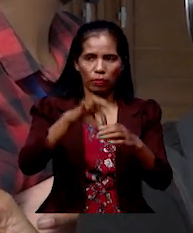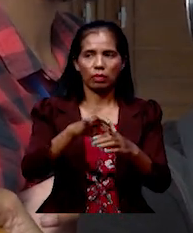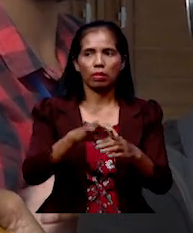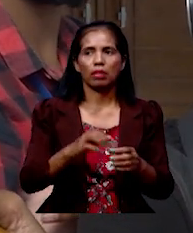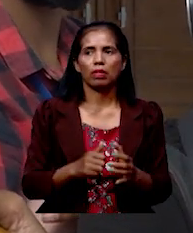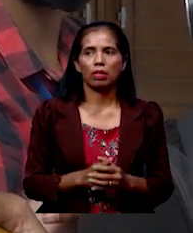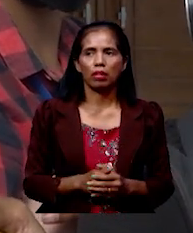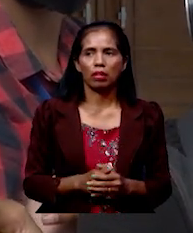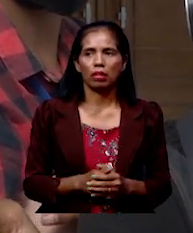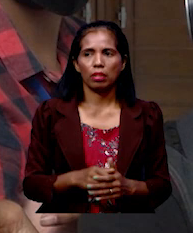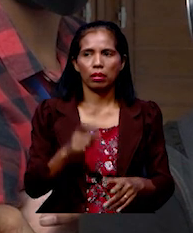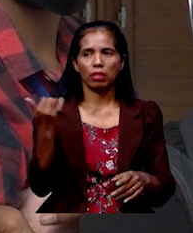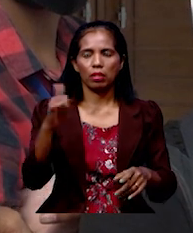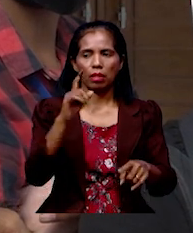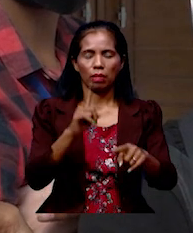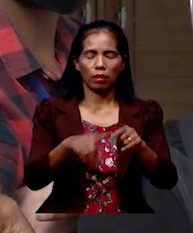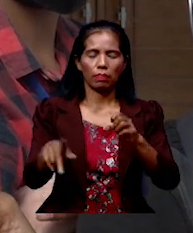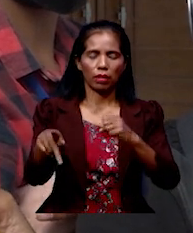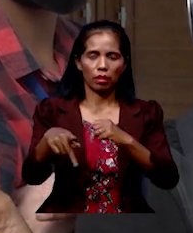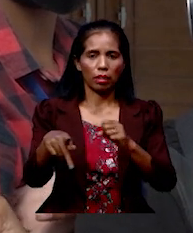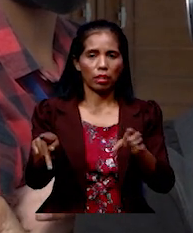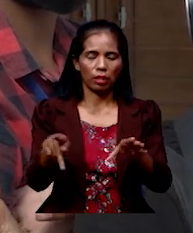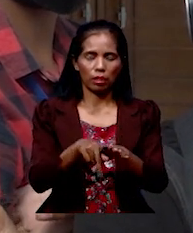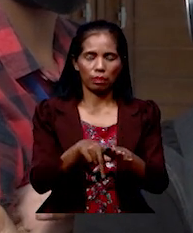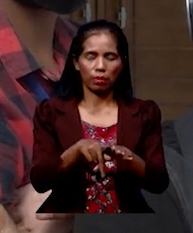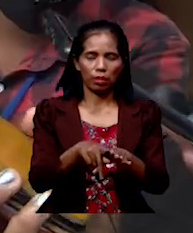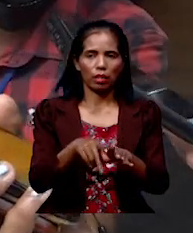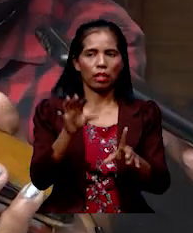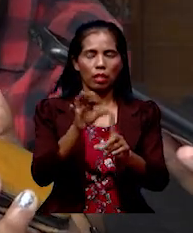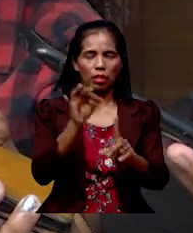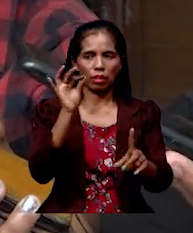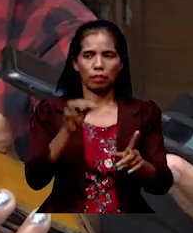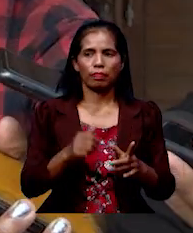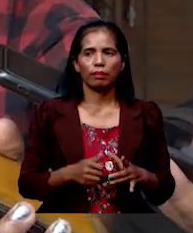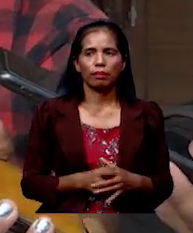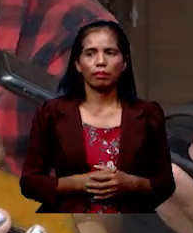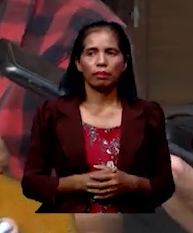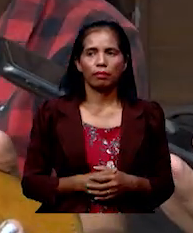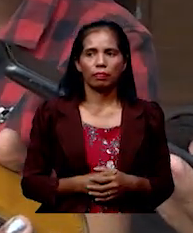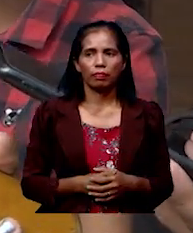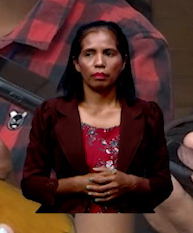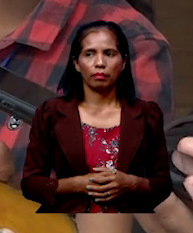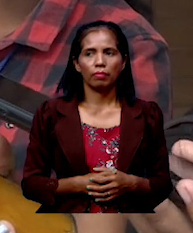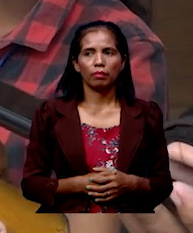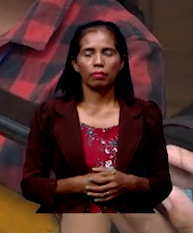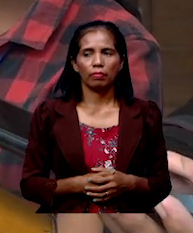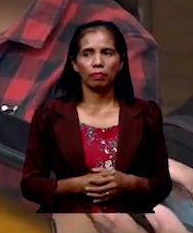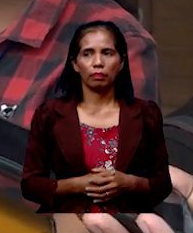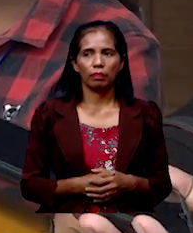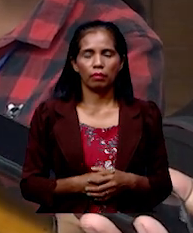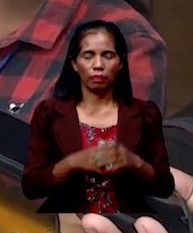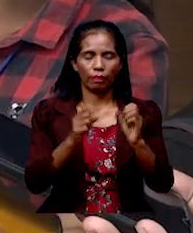atualização, ser la belo la parte e a eleição. Eleitoral, mas questão